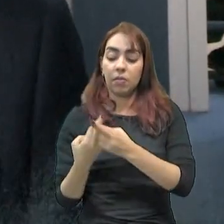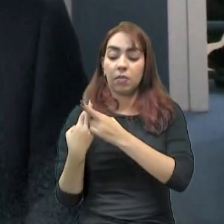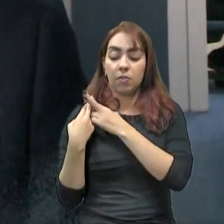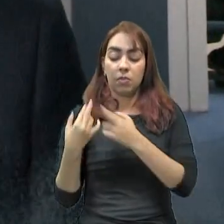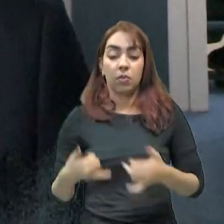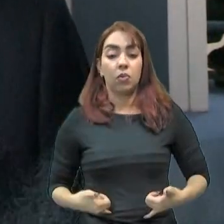trabalho